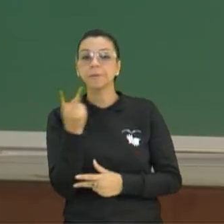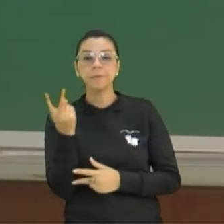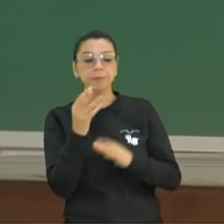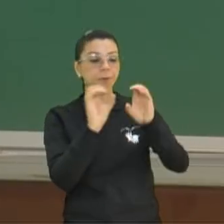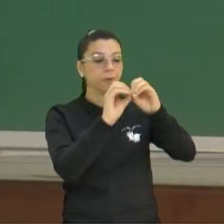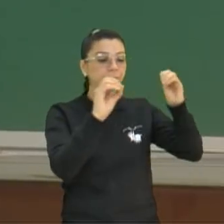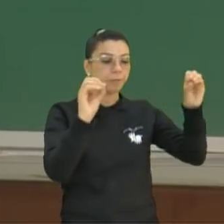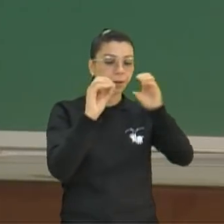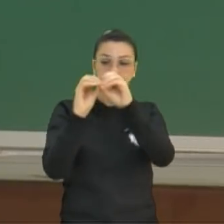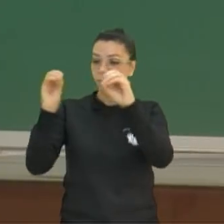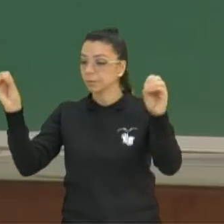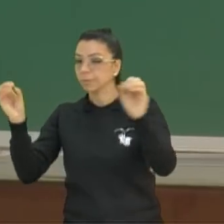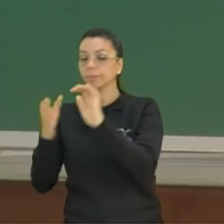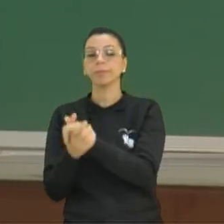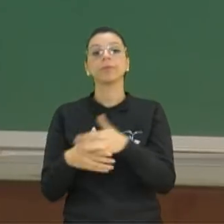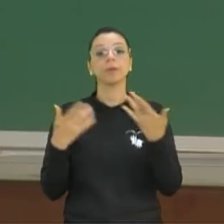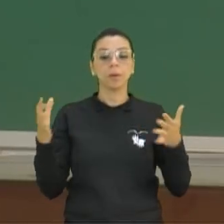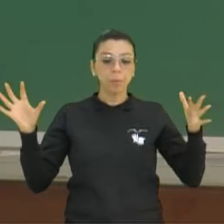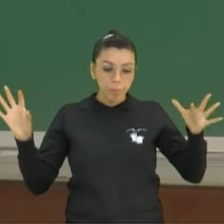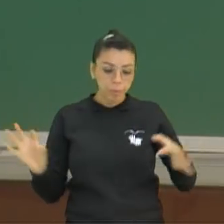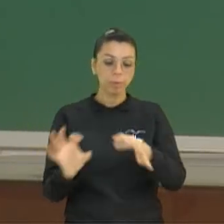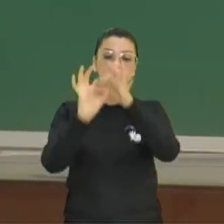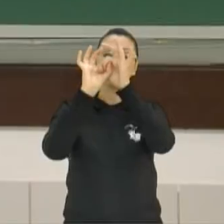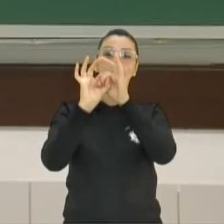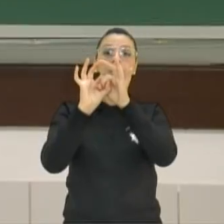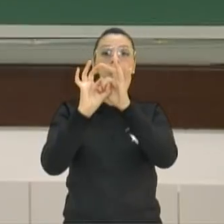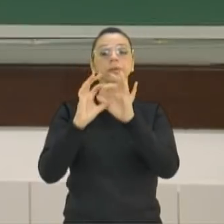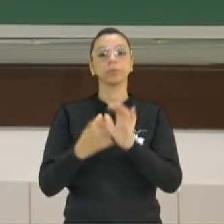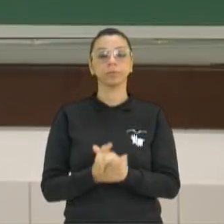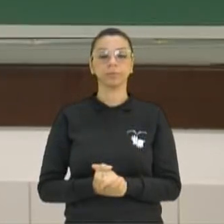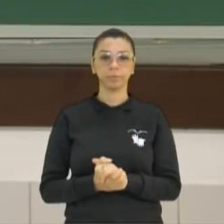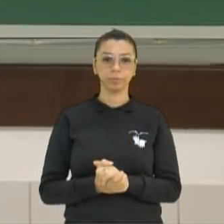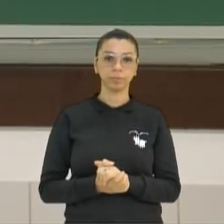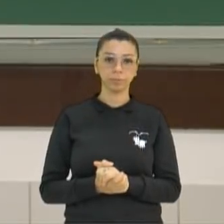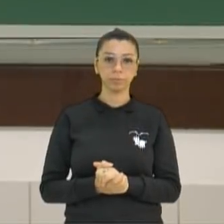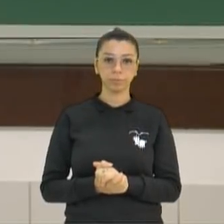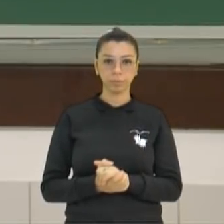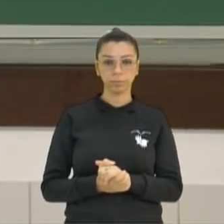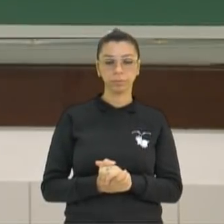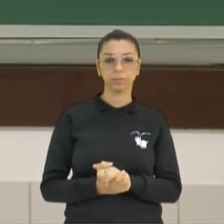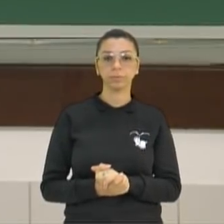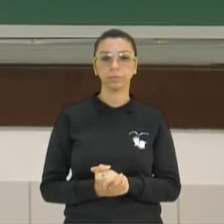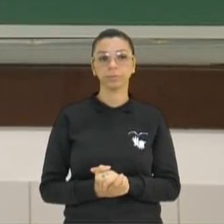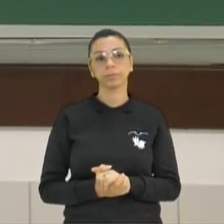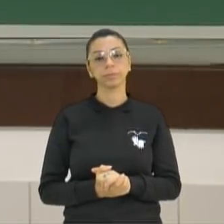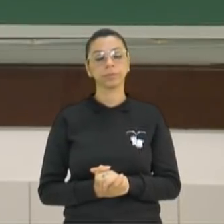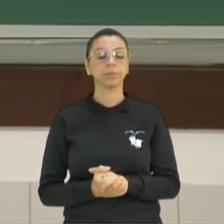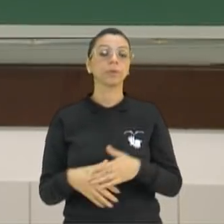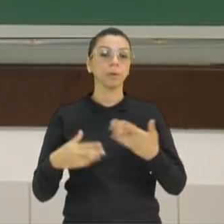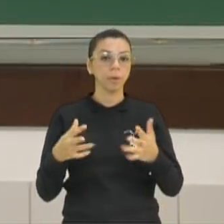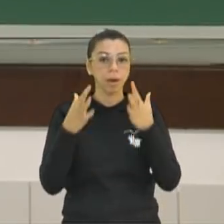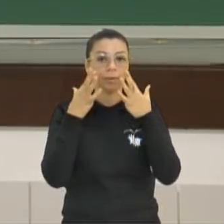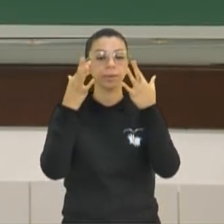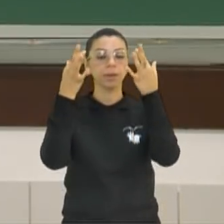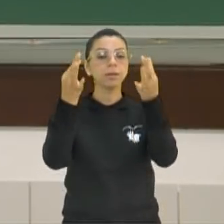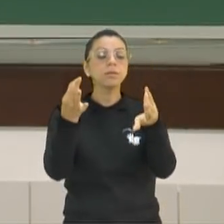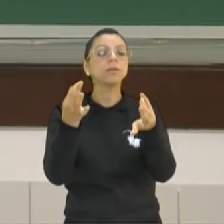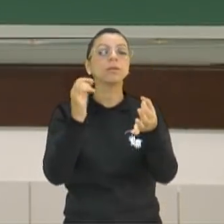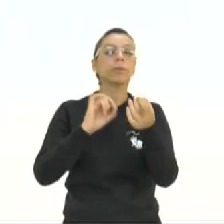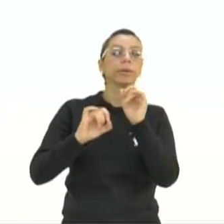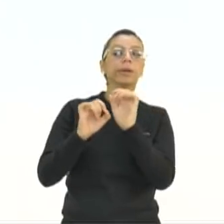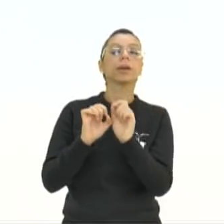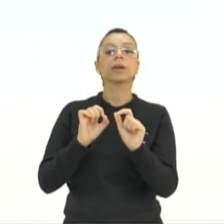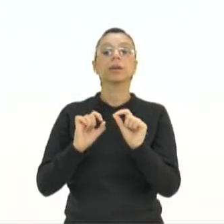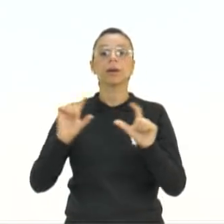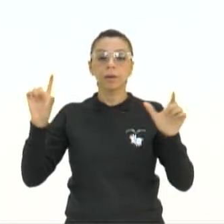união? Usando um linking word, uma conjunção. Presta atenção no sentido e veja qual é o linking